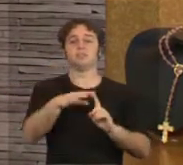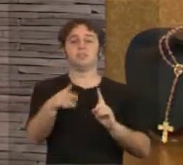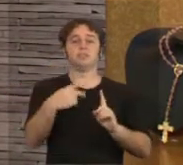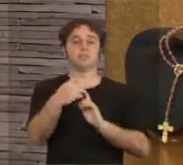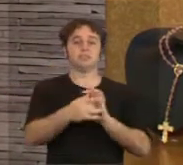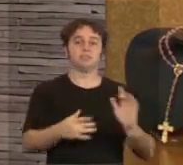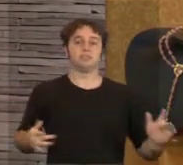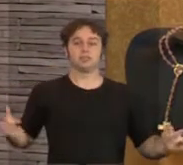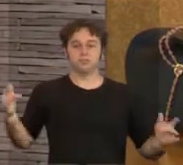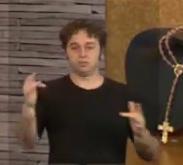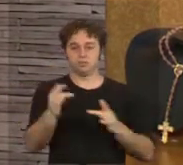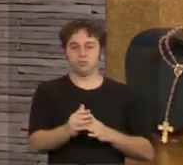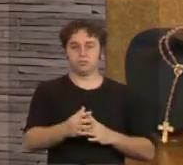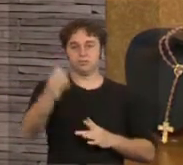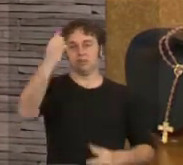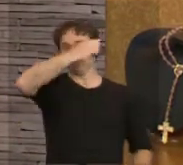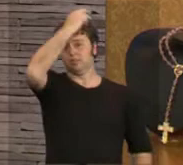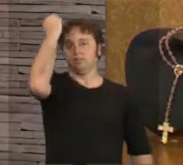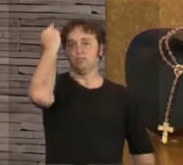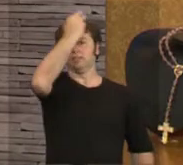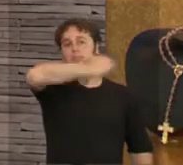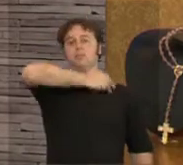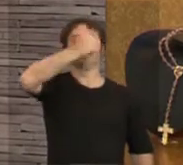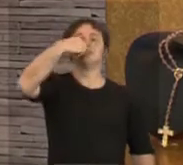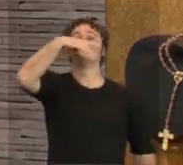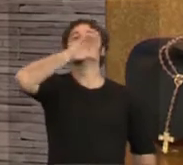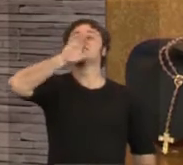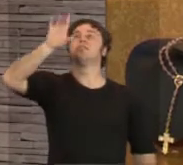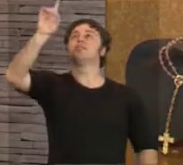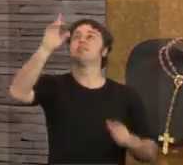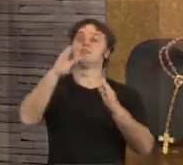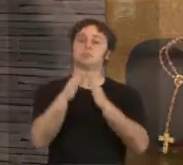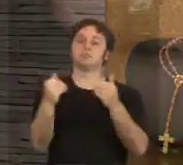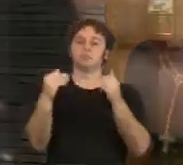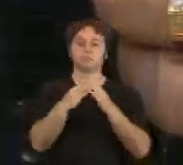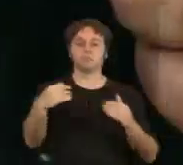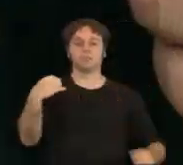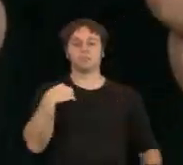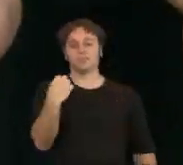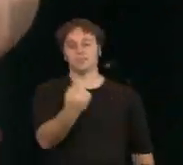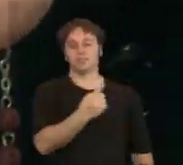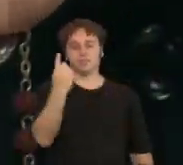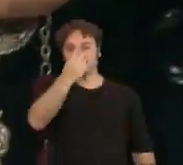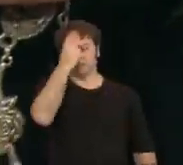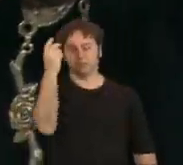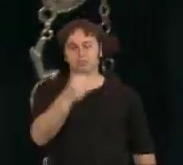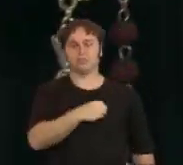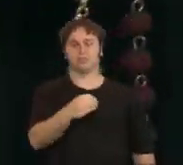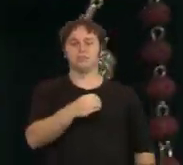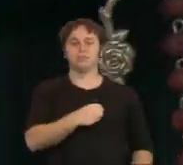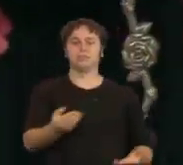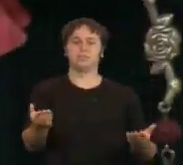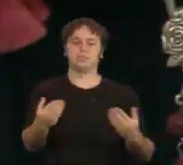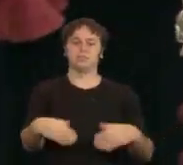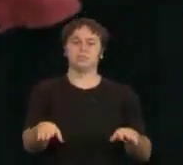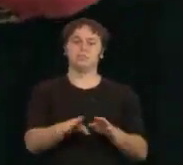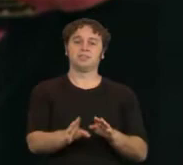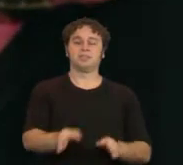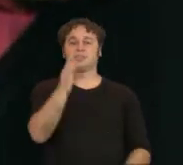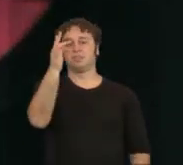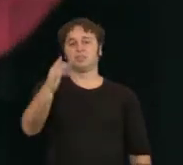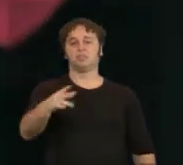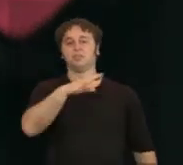entre as mulheres, e bendito é o fruto do vosso ventre, Jesus. Santa Maria, Mãe de Deus, rogai por nós,